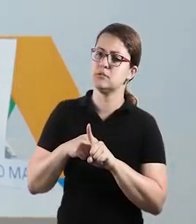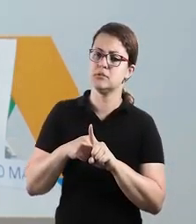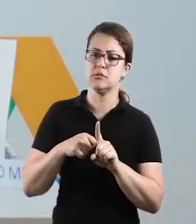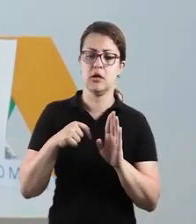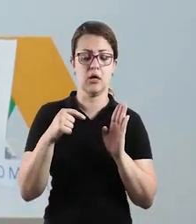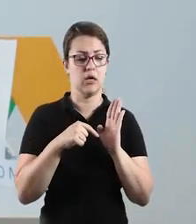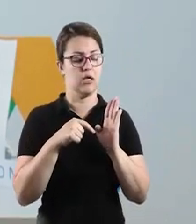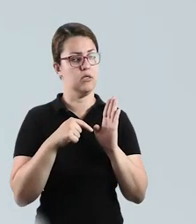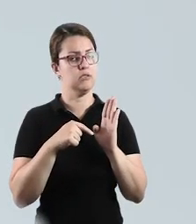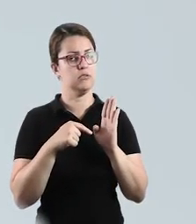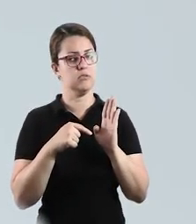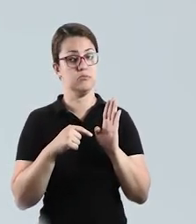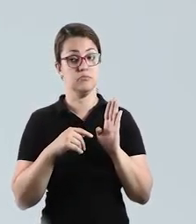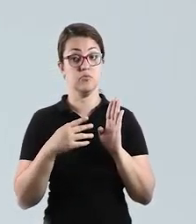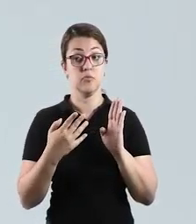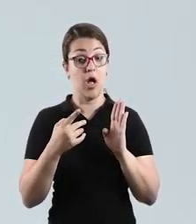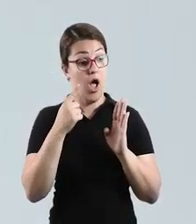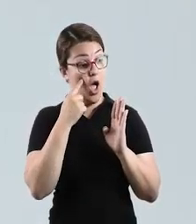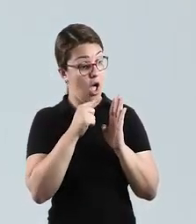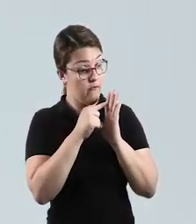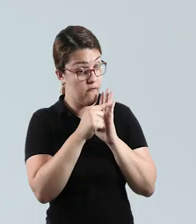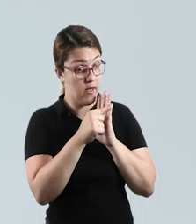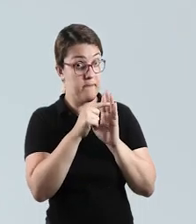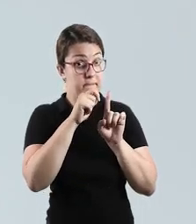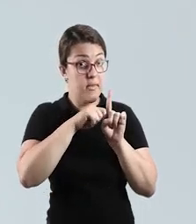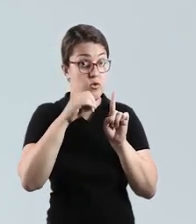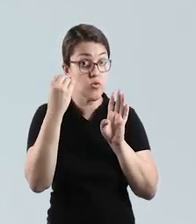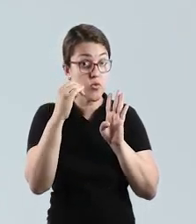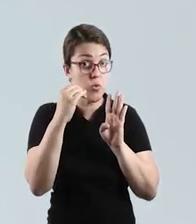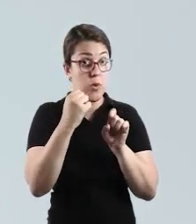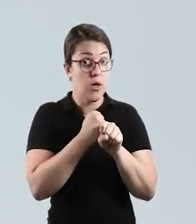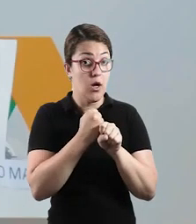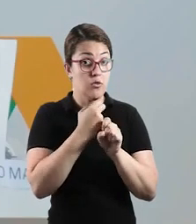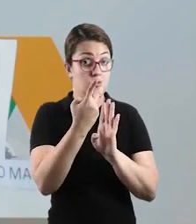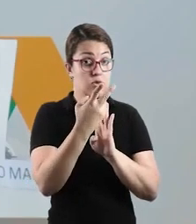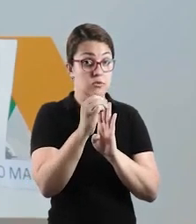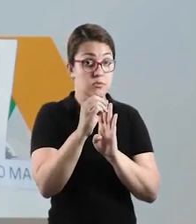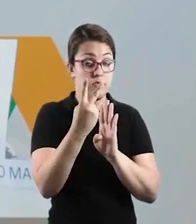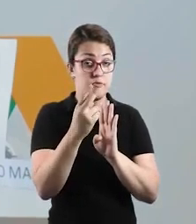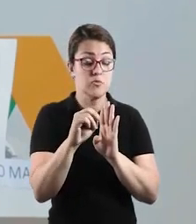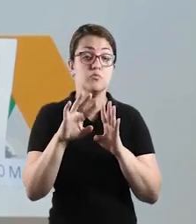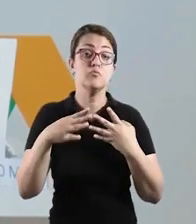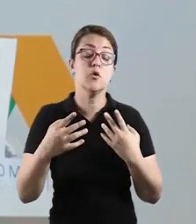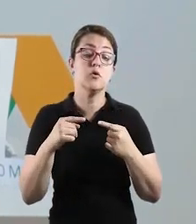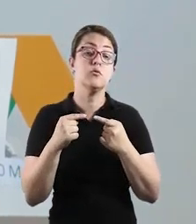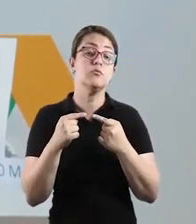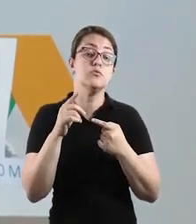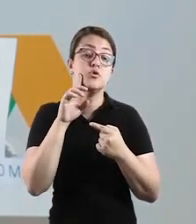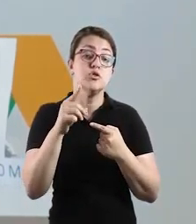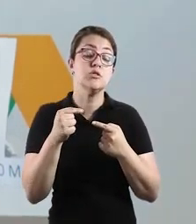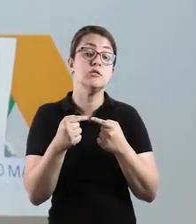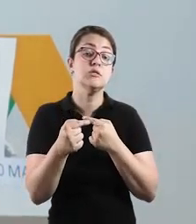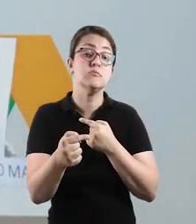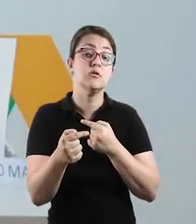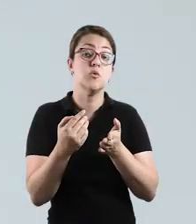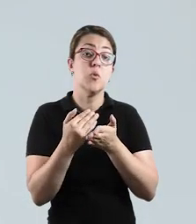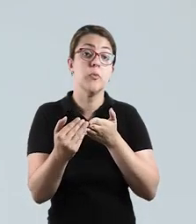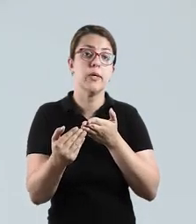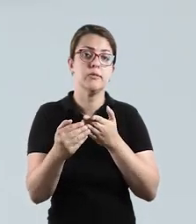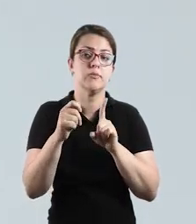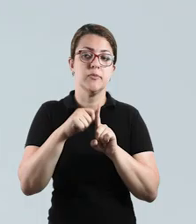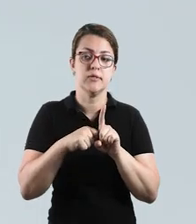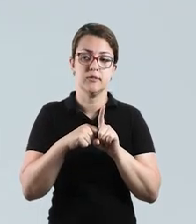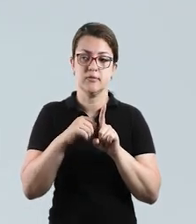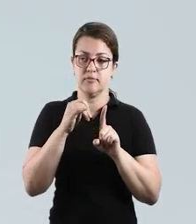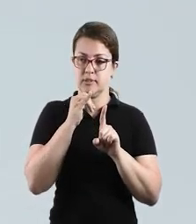ver aqui, que é de outubro de 2020. Em qual dia da semana começa esse mês? Porque aqui,